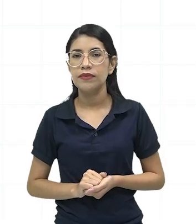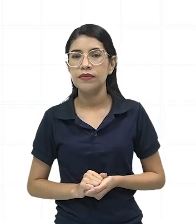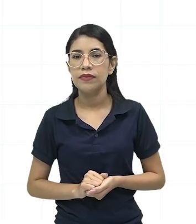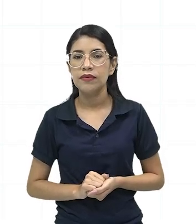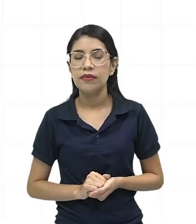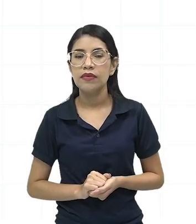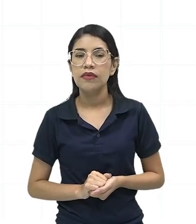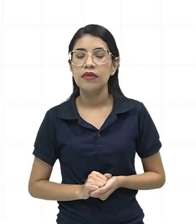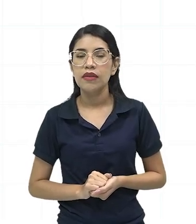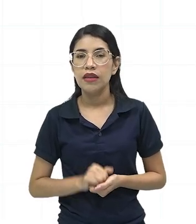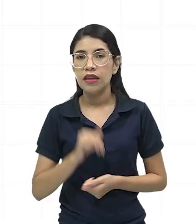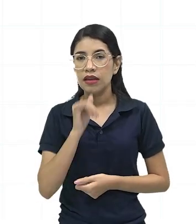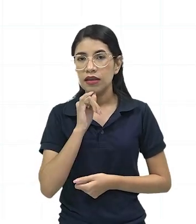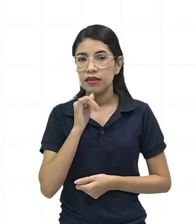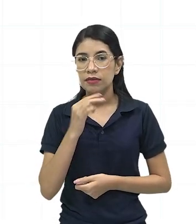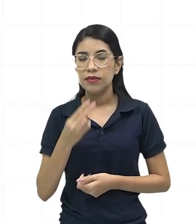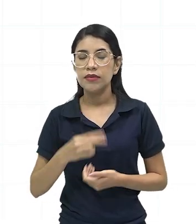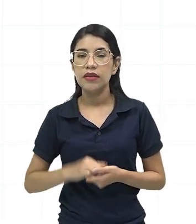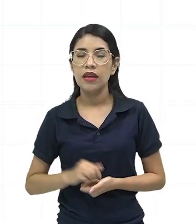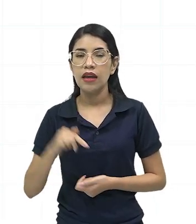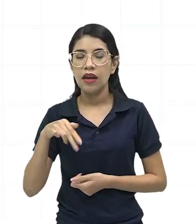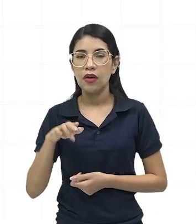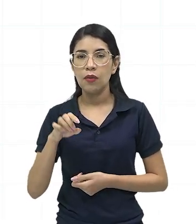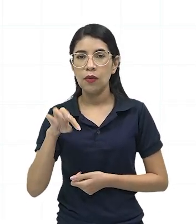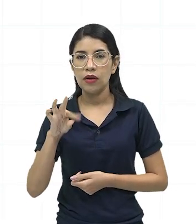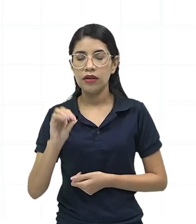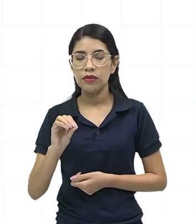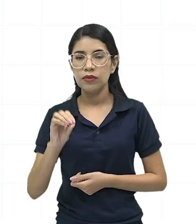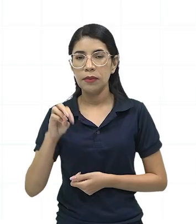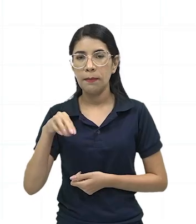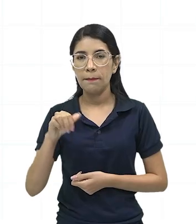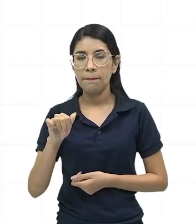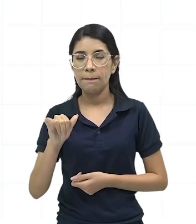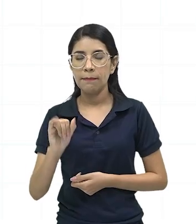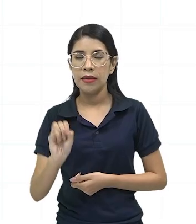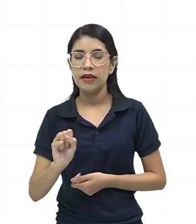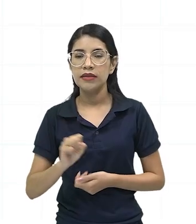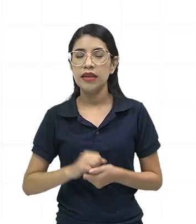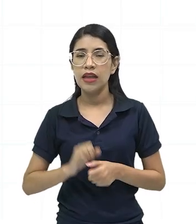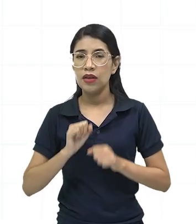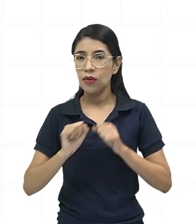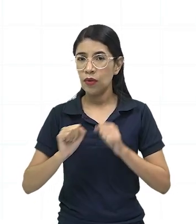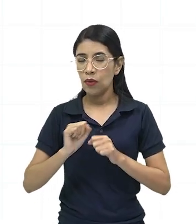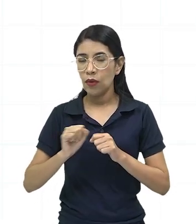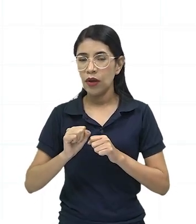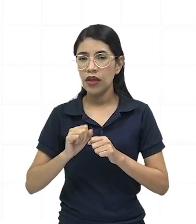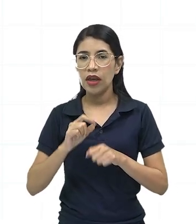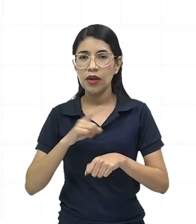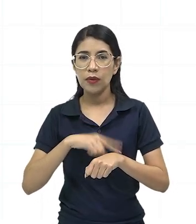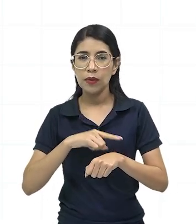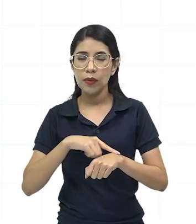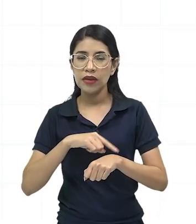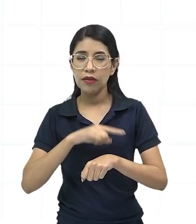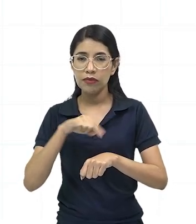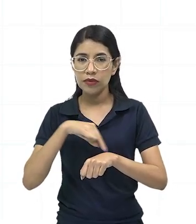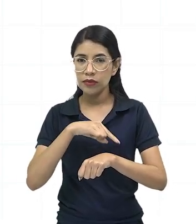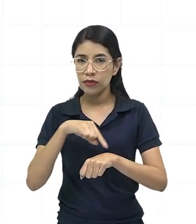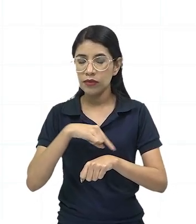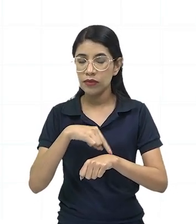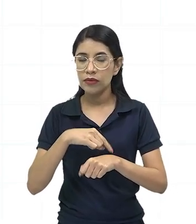exemplo 2, ele corria quanto mais o tempo passava, indicando então